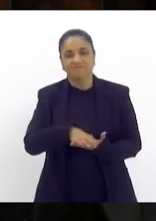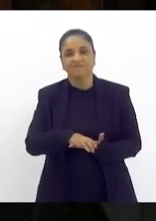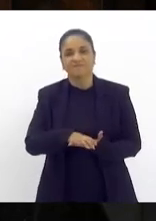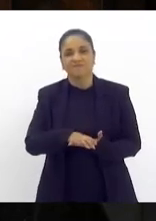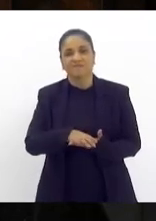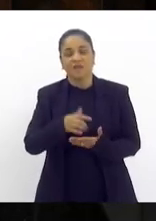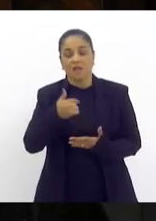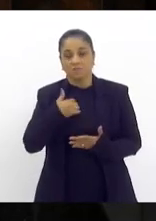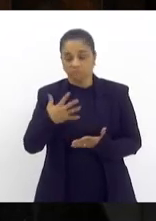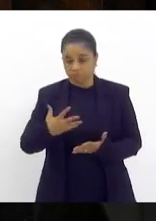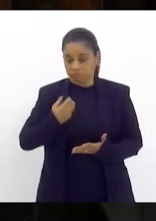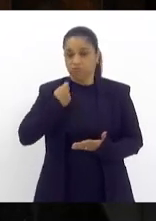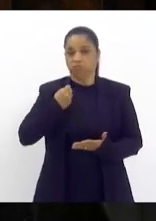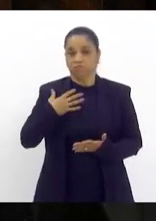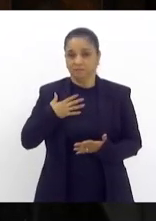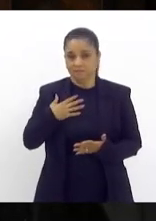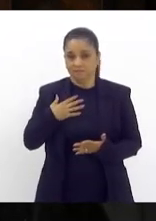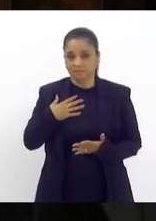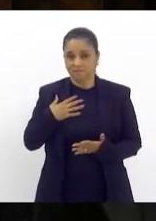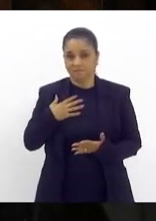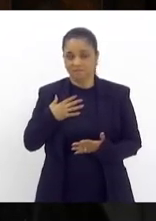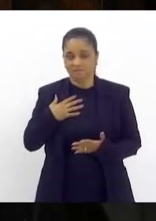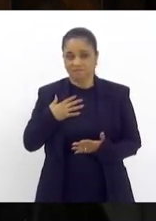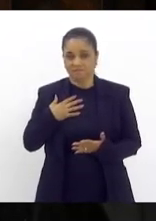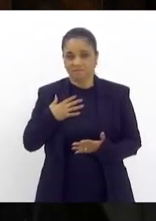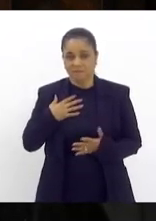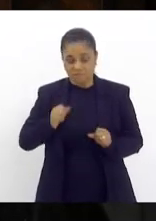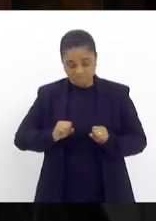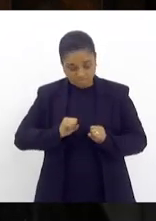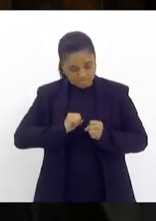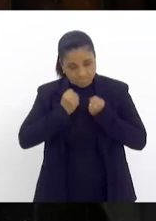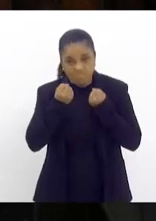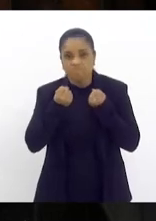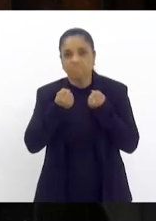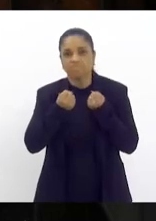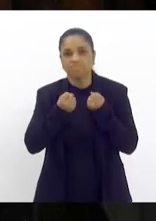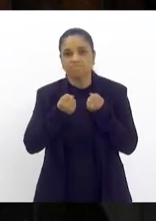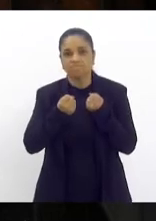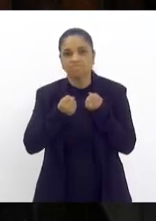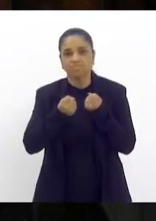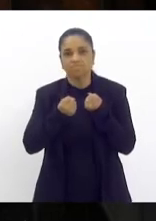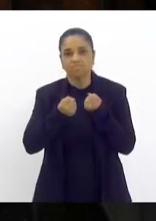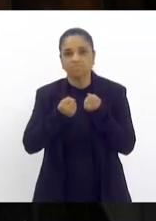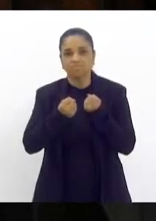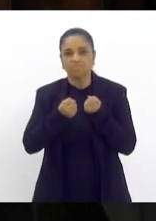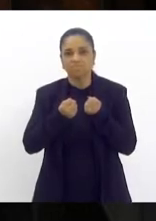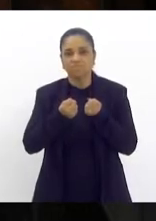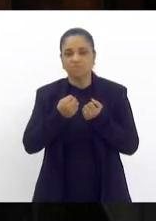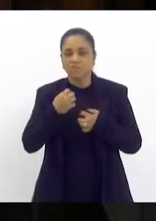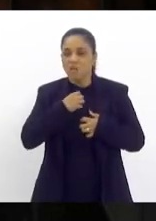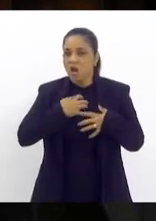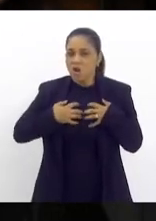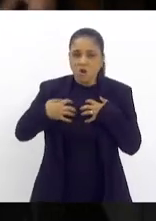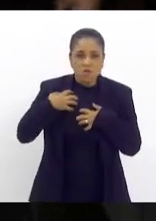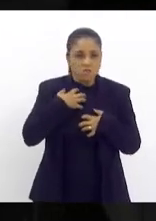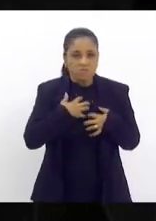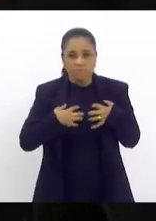perplexidade, a minha revolta, a minha angústia,